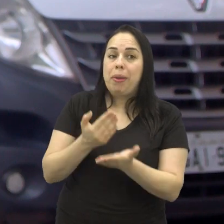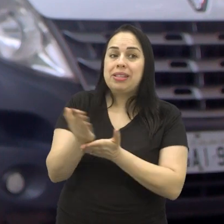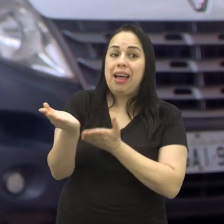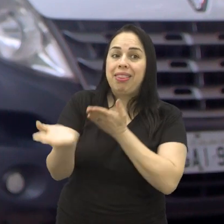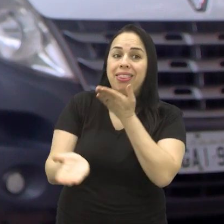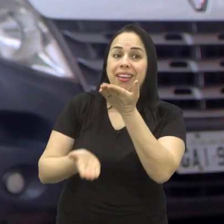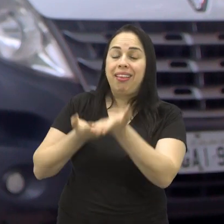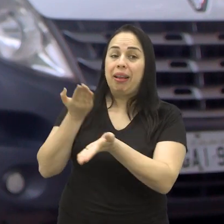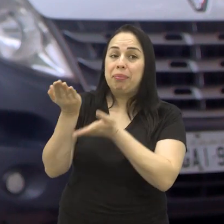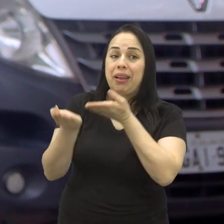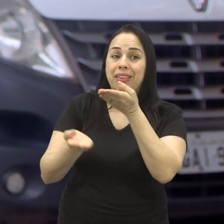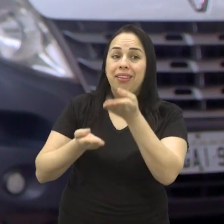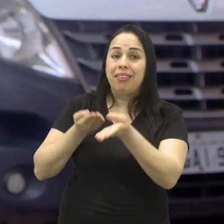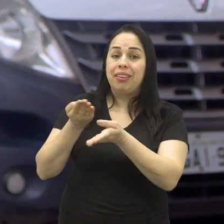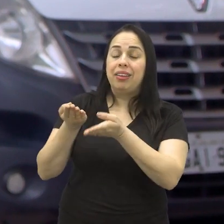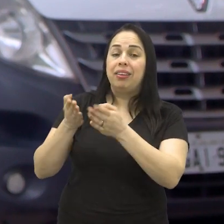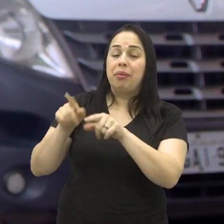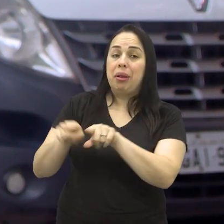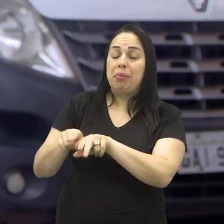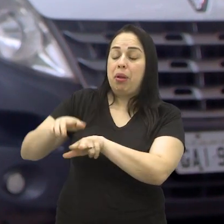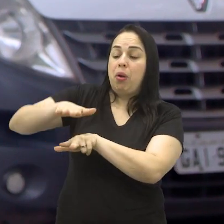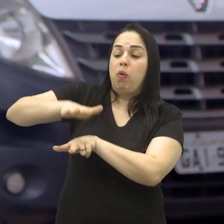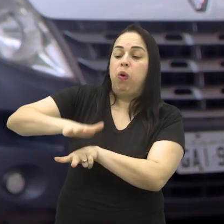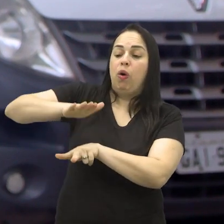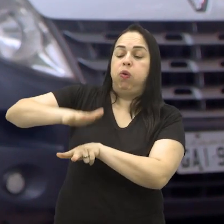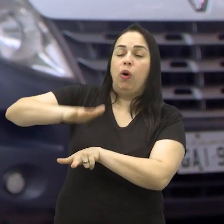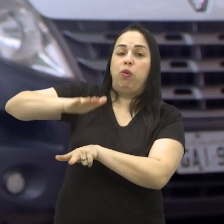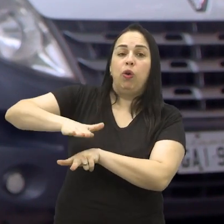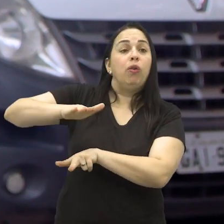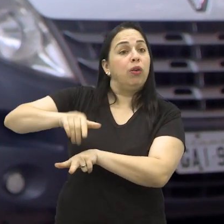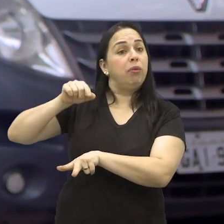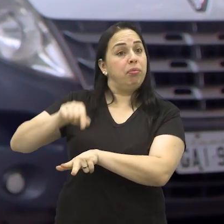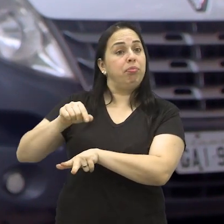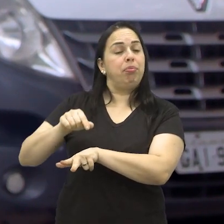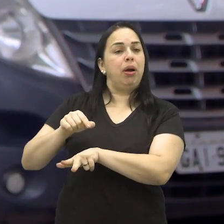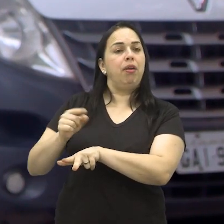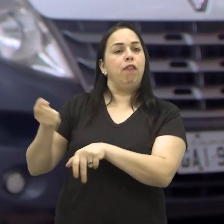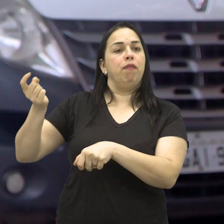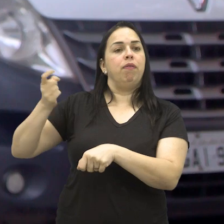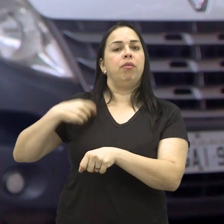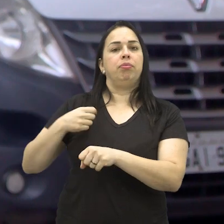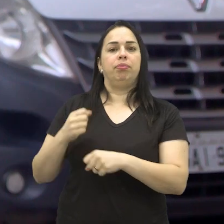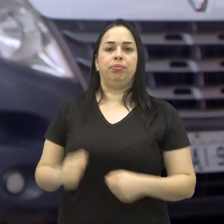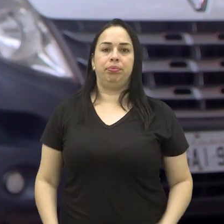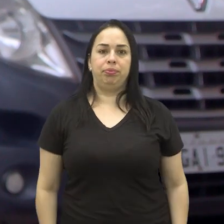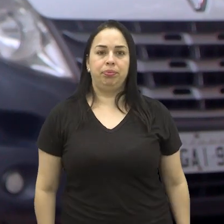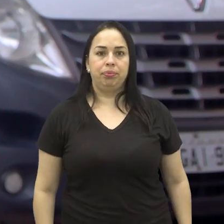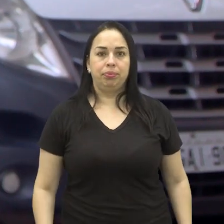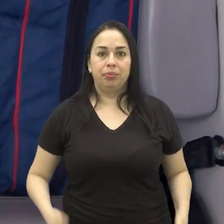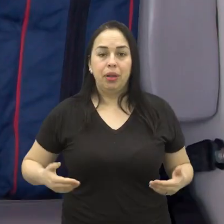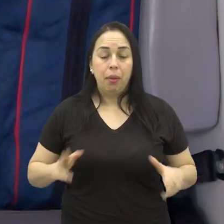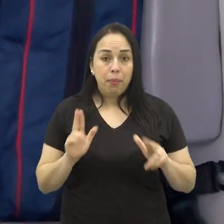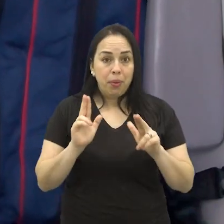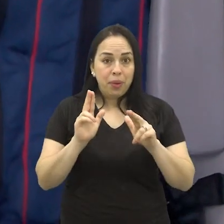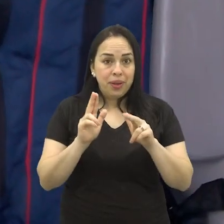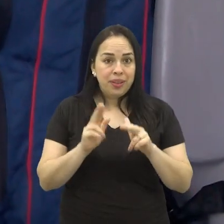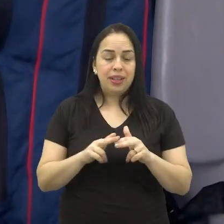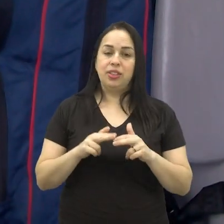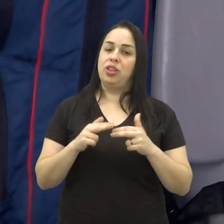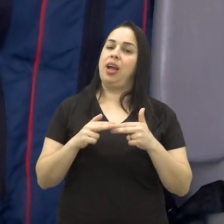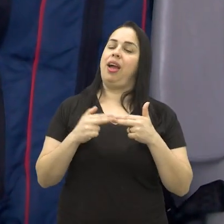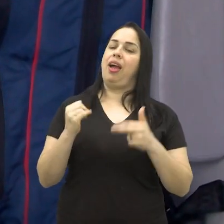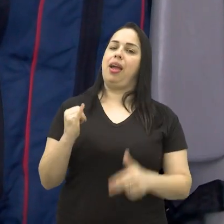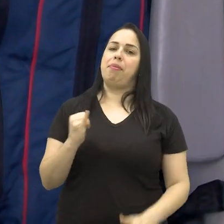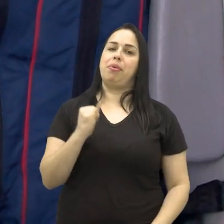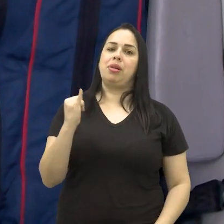iniciar imediatamente as massagens, né, o protocolo para retornar da parada. Por isso,